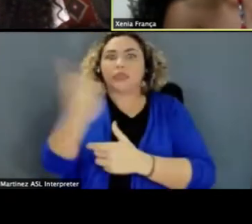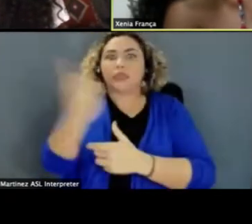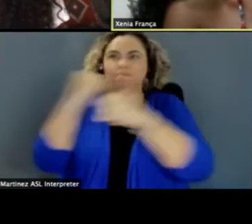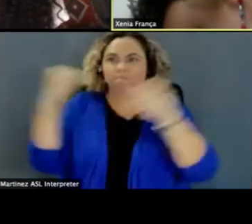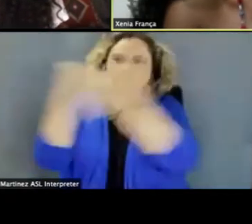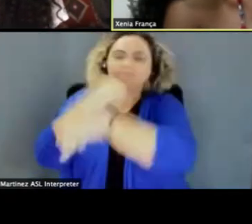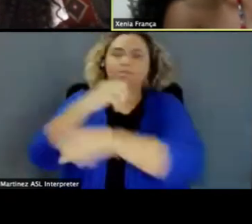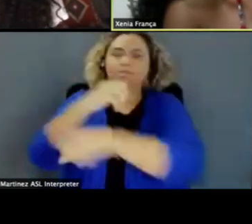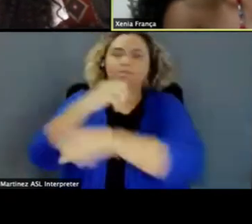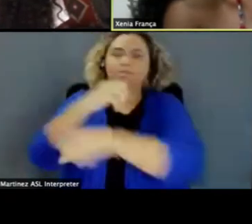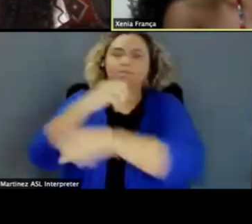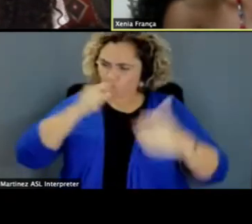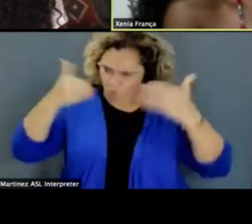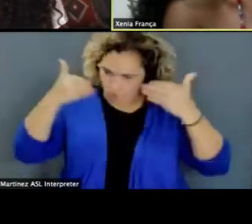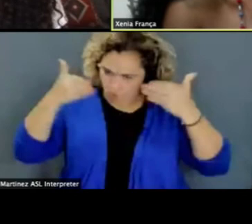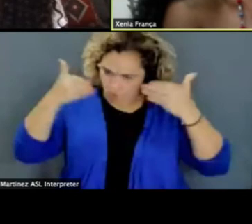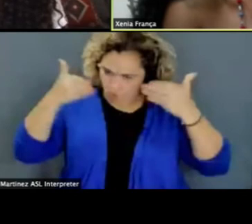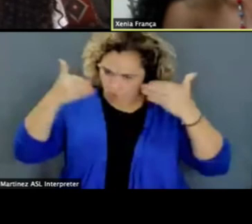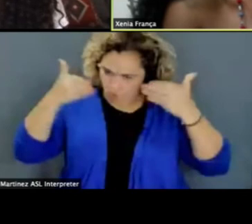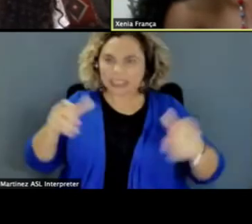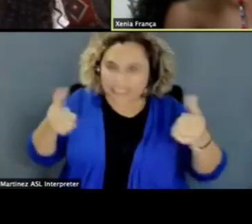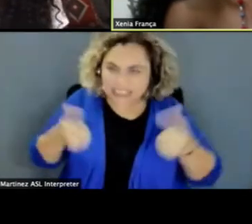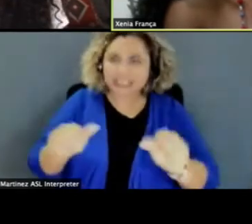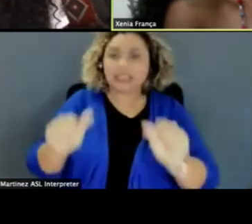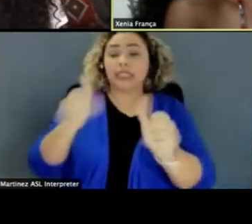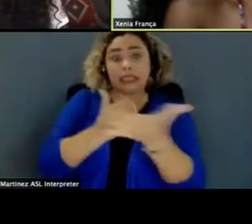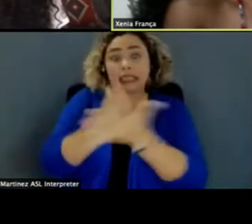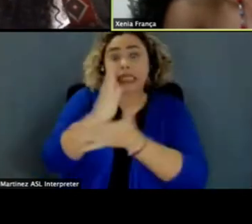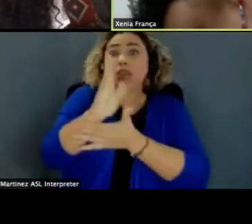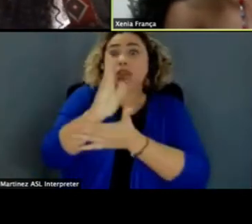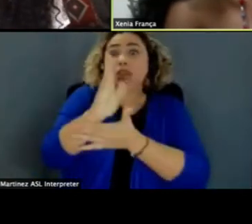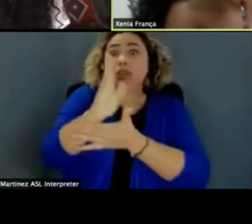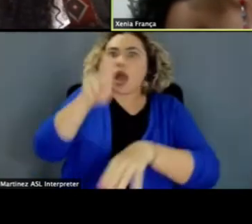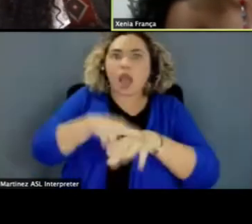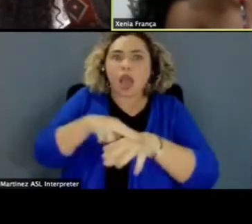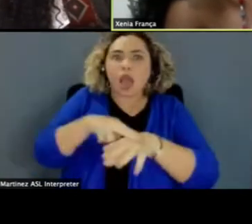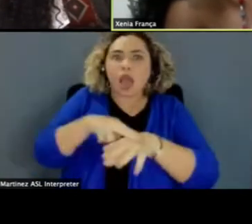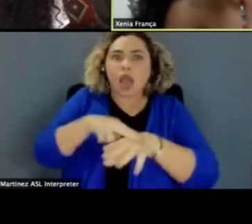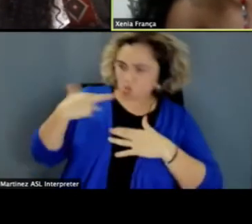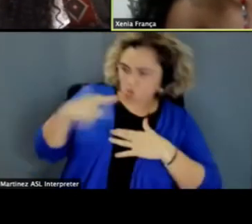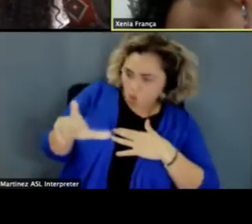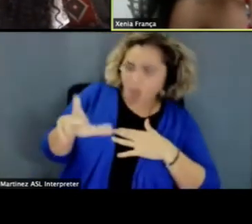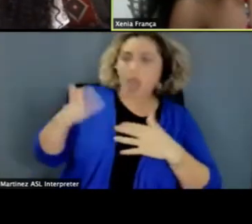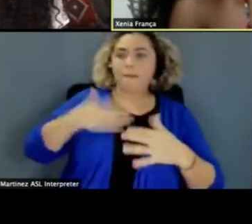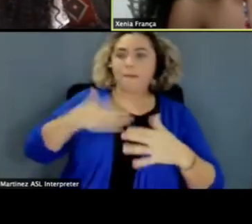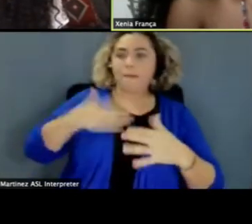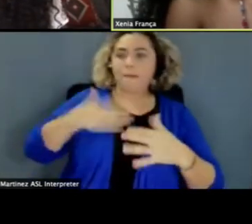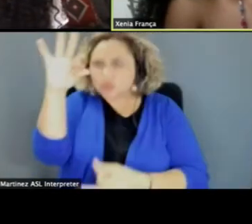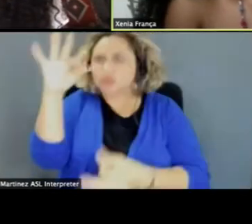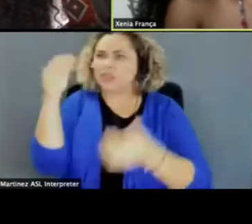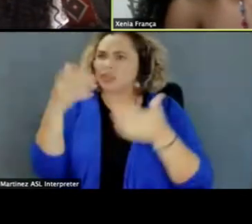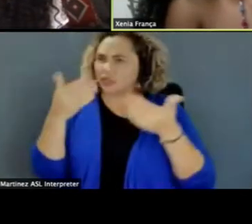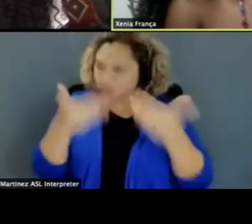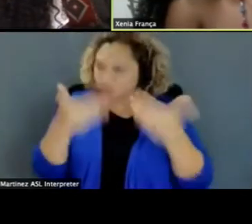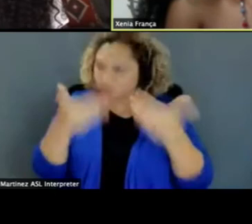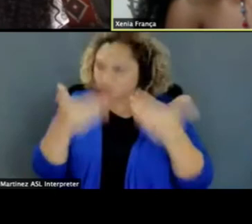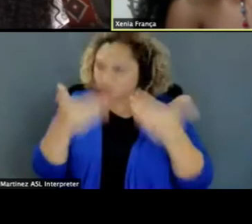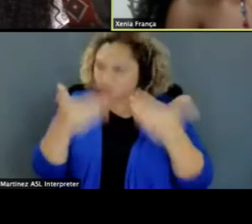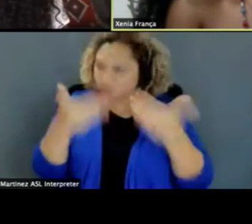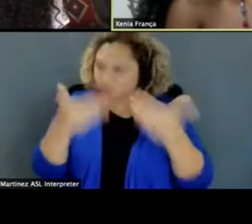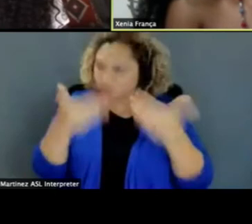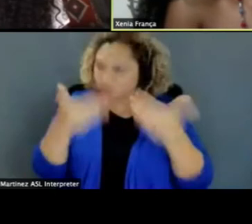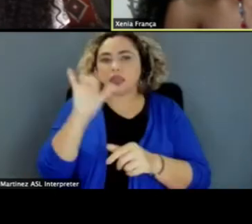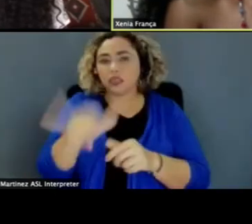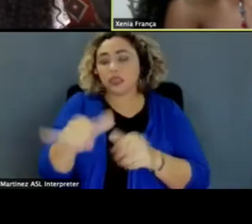na sociedade e fazer valer direitos natos de professar sua religiosidade, sua espiritualidade. Enfim, às vezes até,